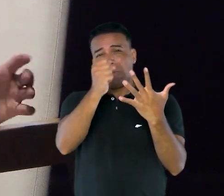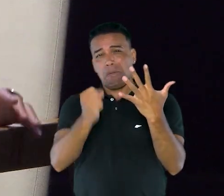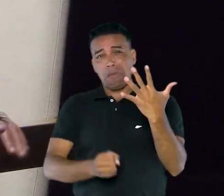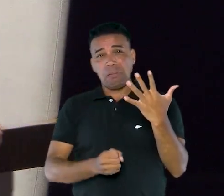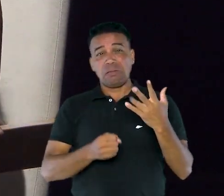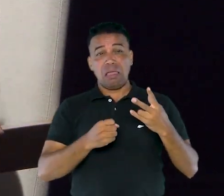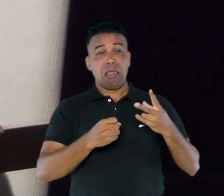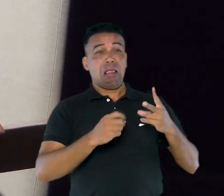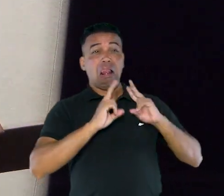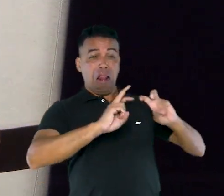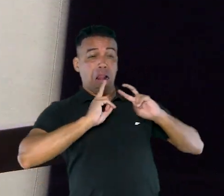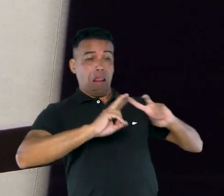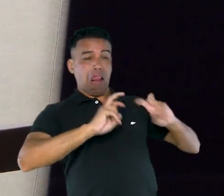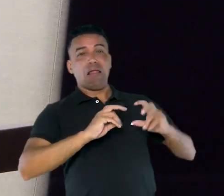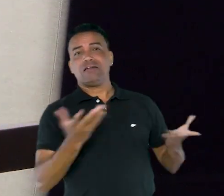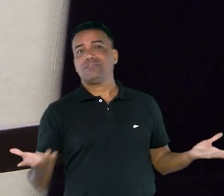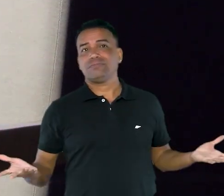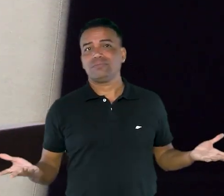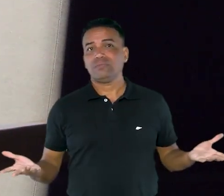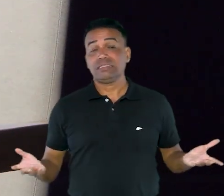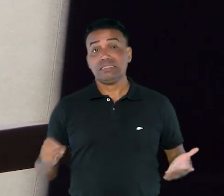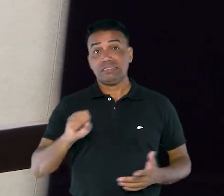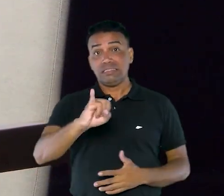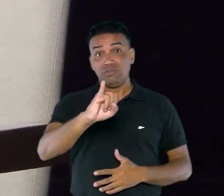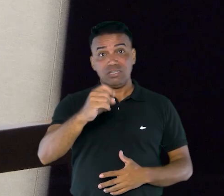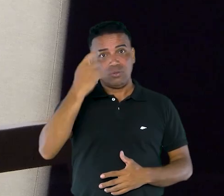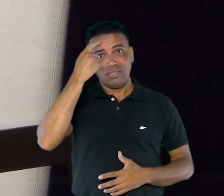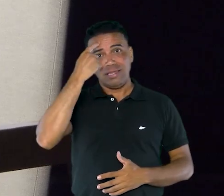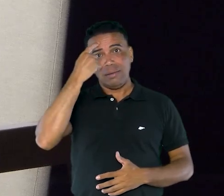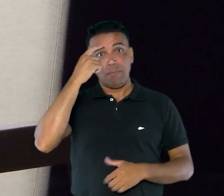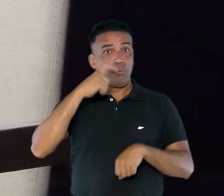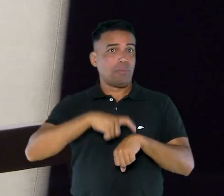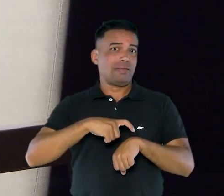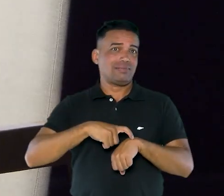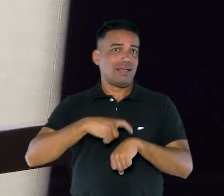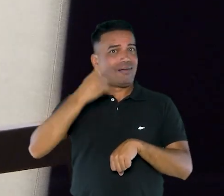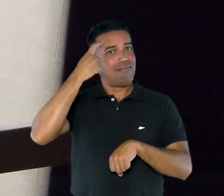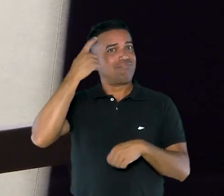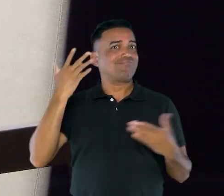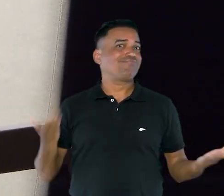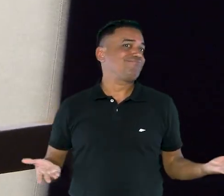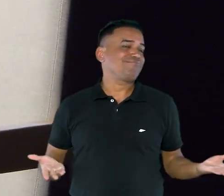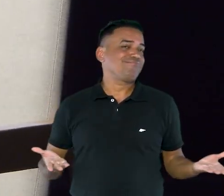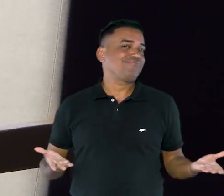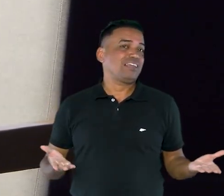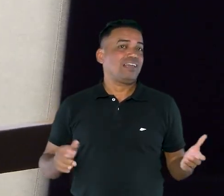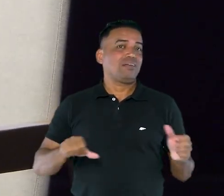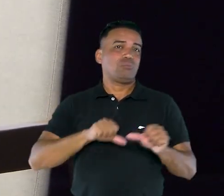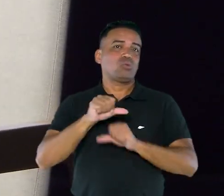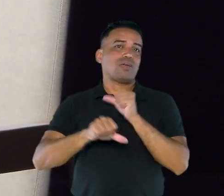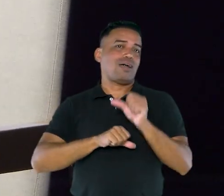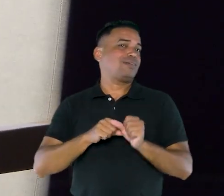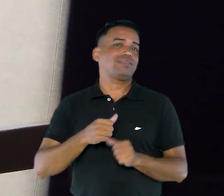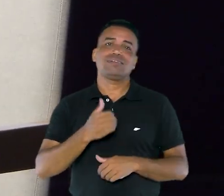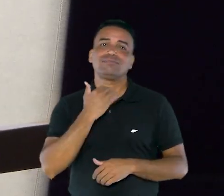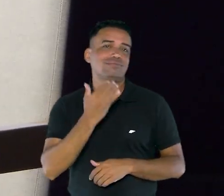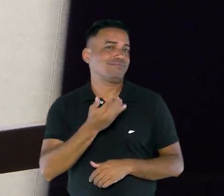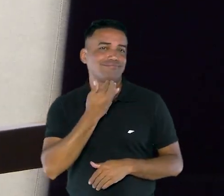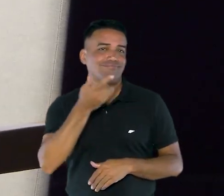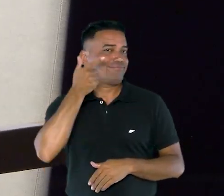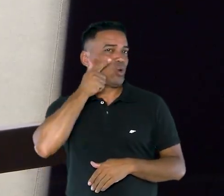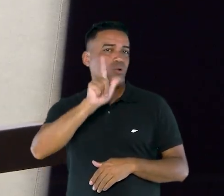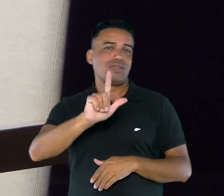porque essa exploração é o fim do mundo? Mas se você não tem tempo para pensar em nada disso, é muito difícil transformar.